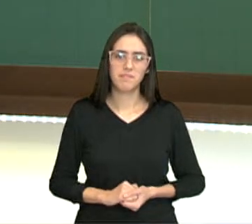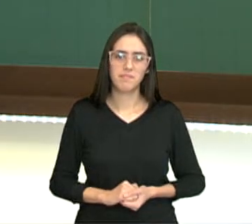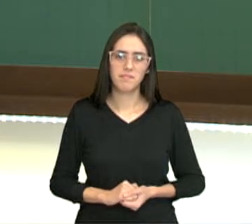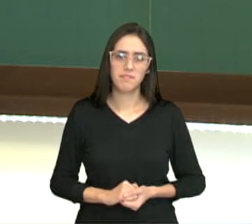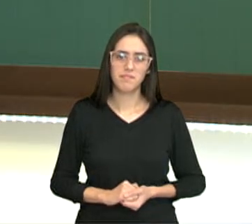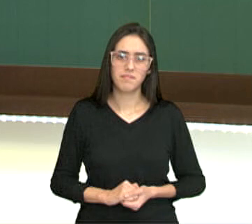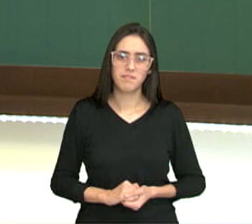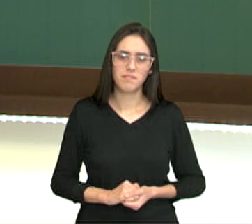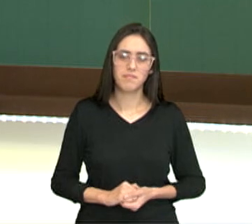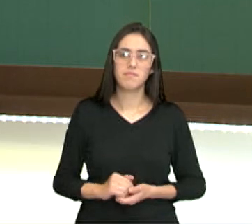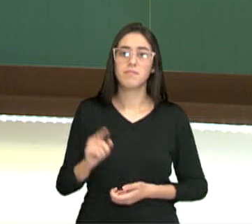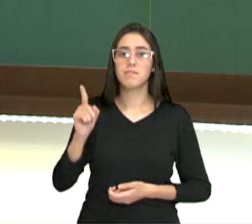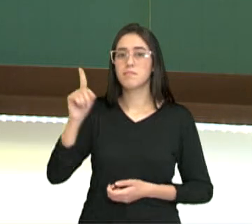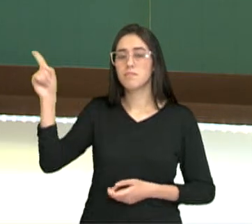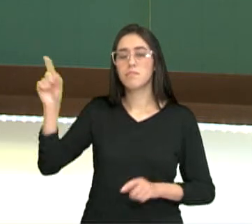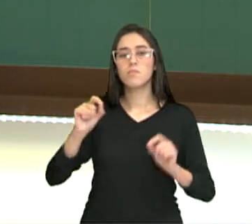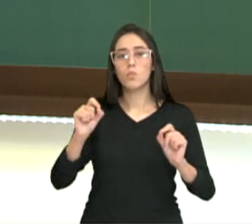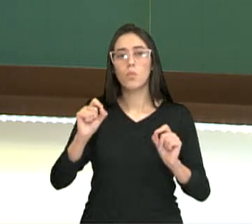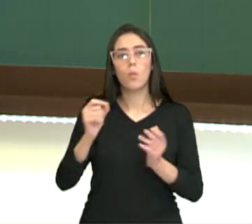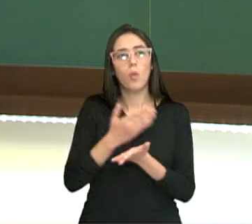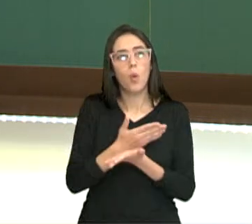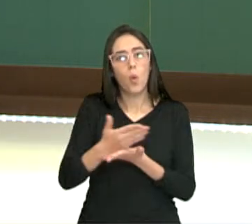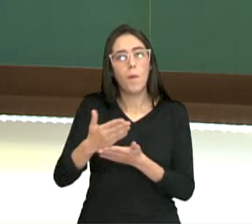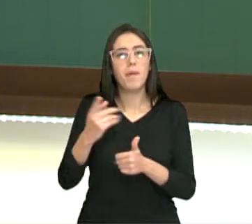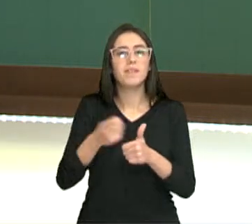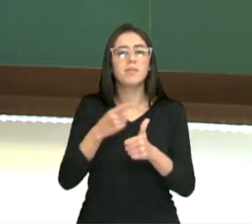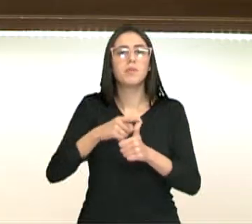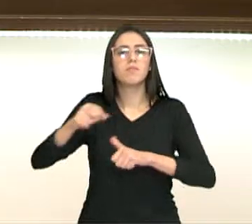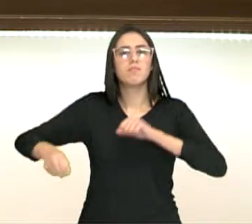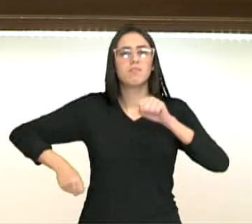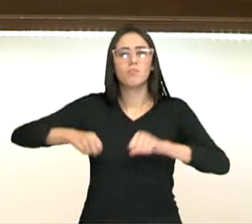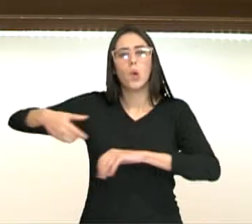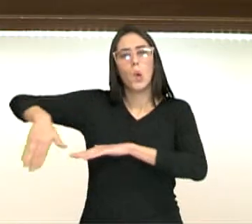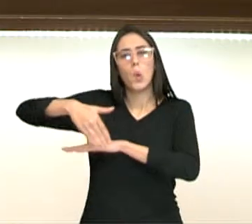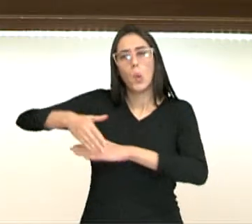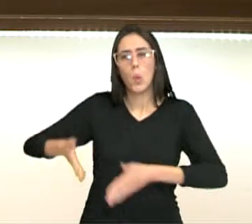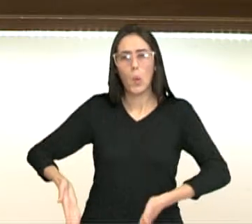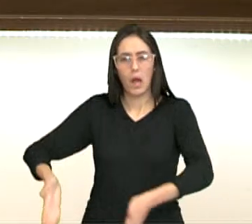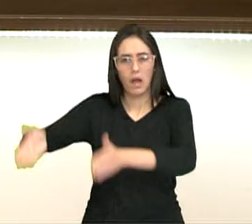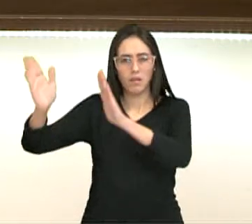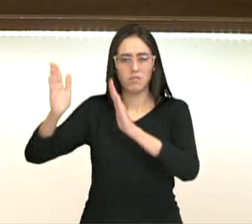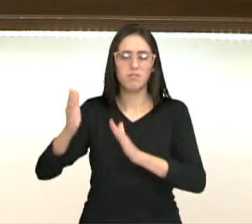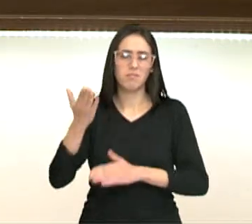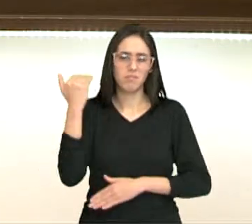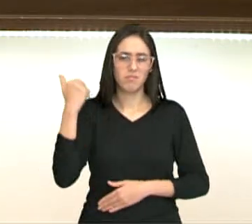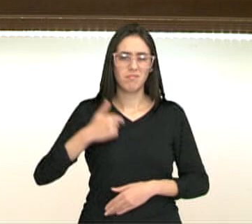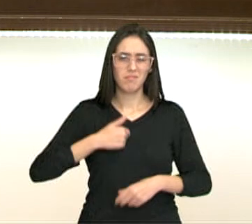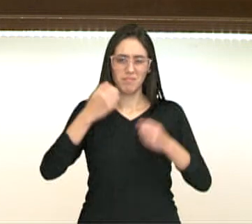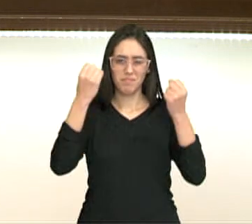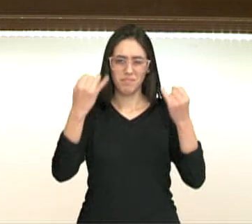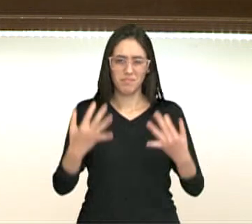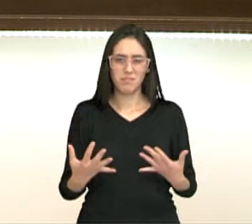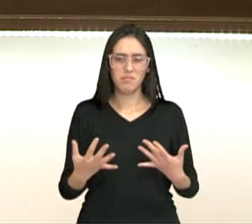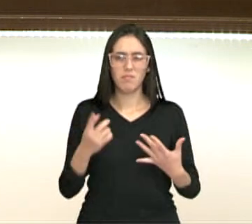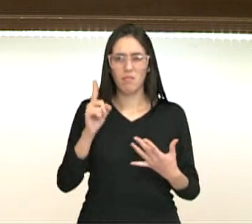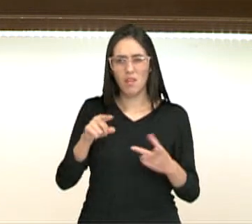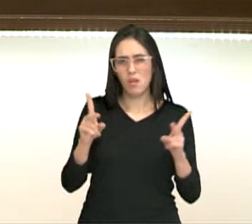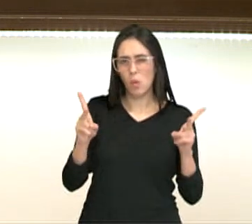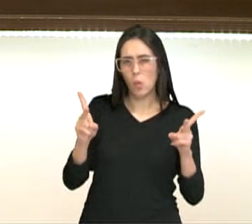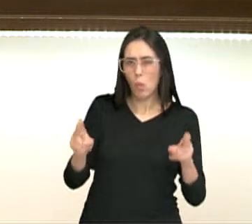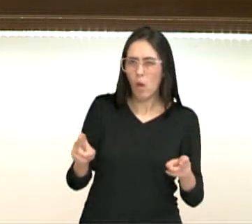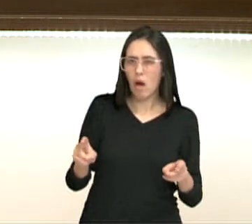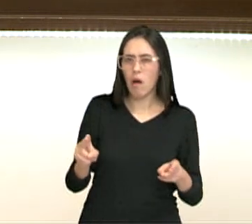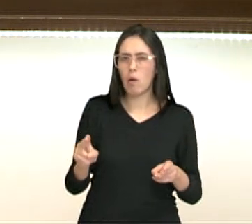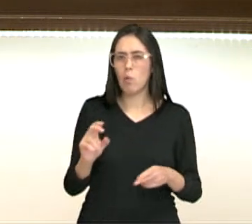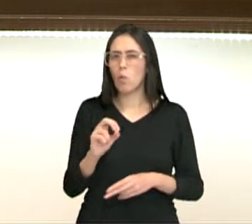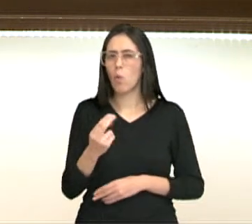Ela derivou do ciclismo de estrada. Então, se nós pensarmos naquela nossa questão inicial ali, é a mesma coisa, a mountain